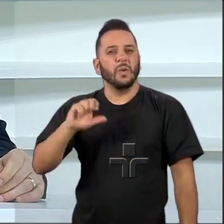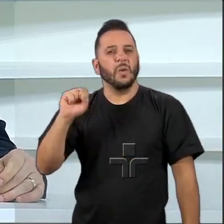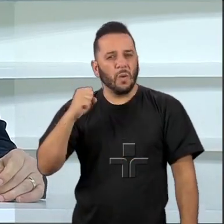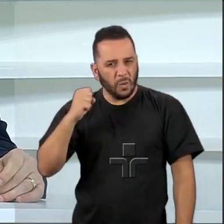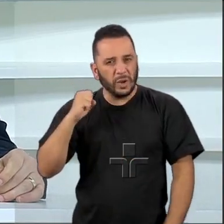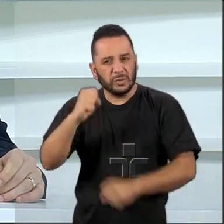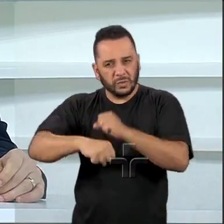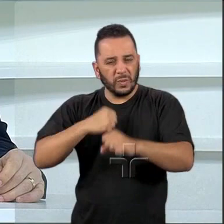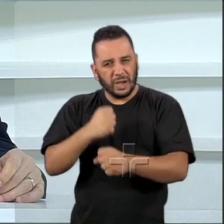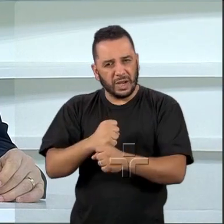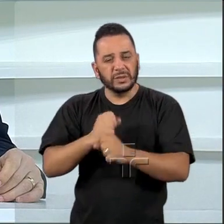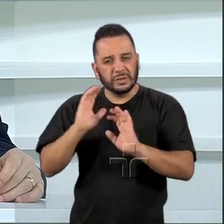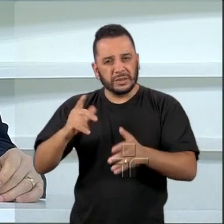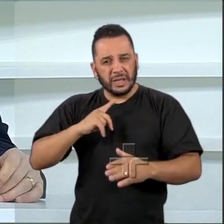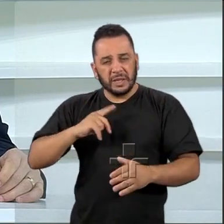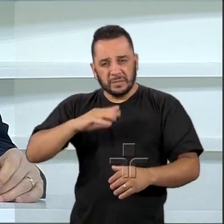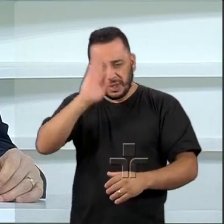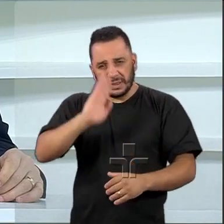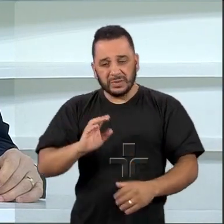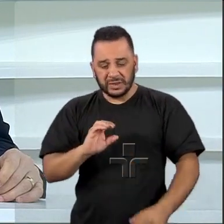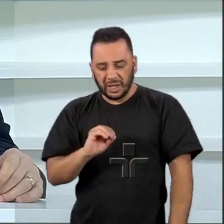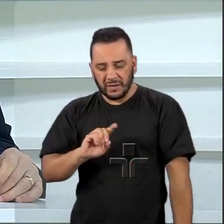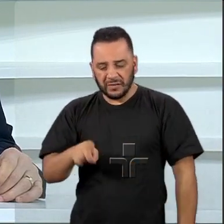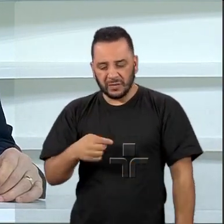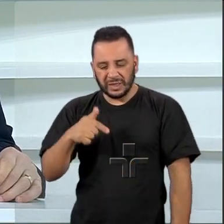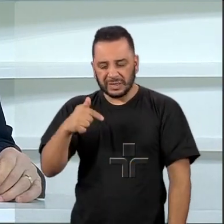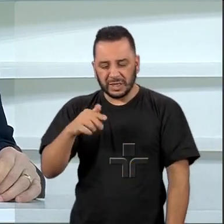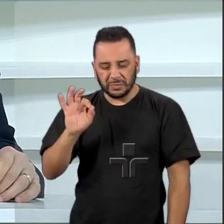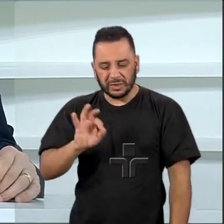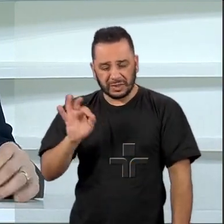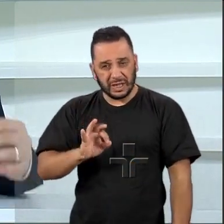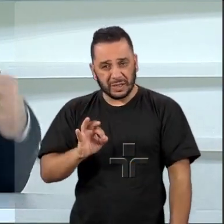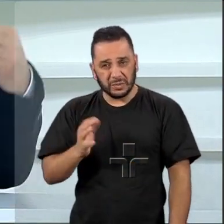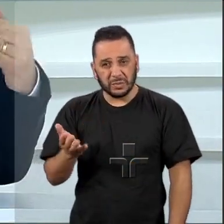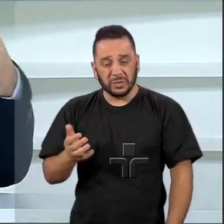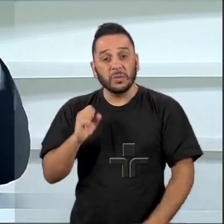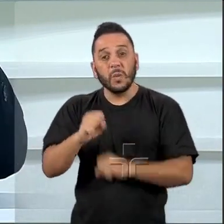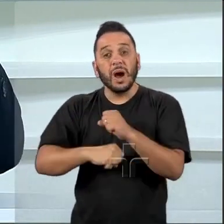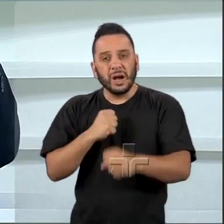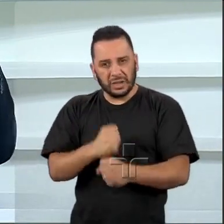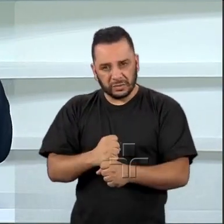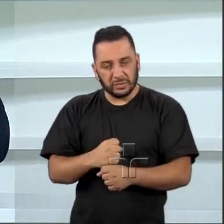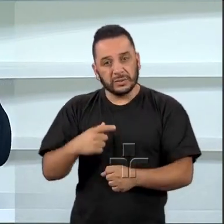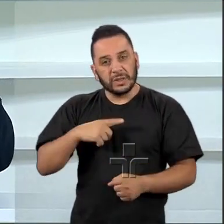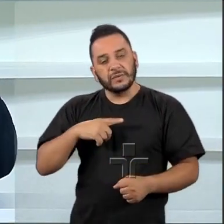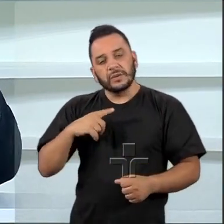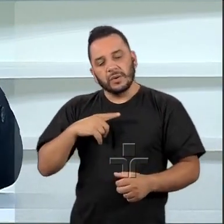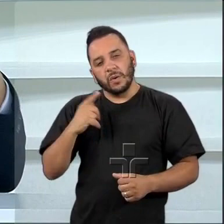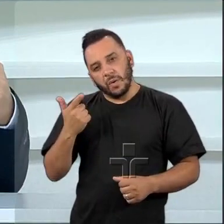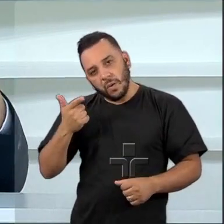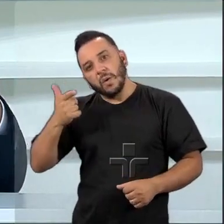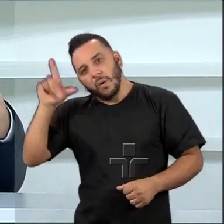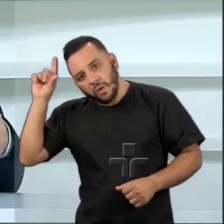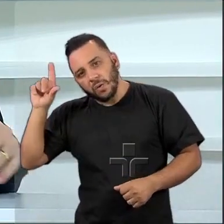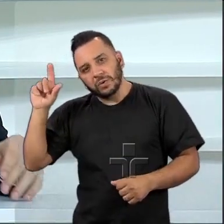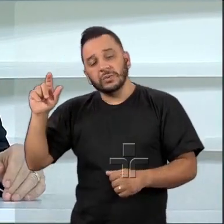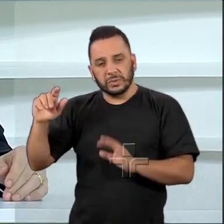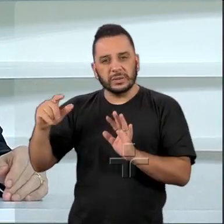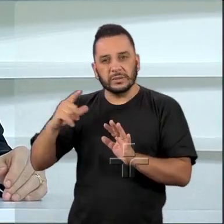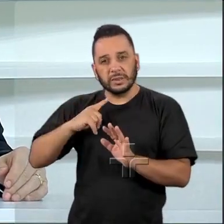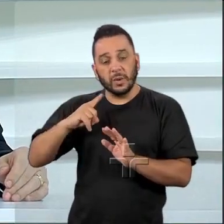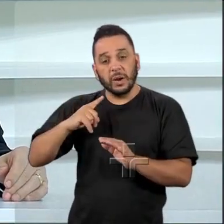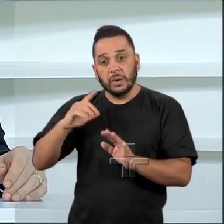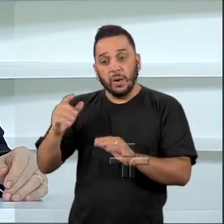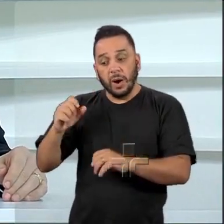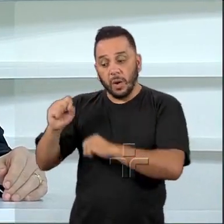anos, 0,7% de crescimento ao ano. Enquanto os outros anos ficaram um pouquinho abaixo do crescimento mundial e tal, mas